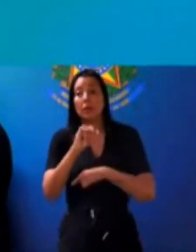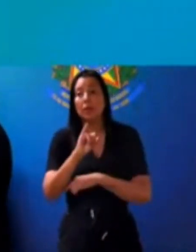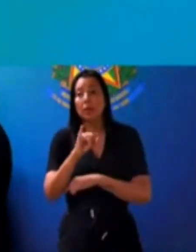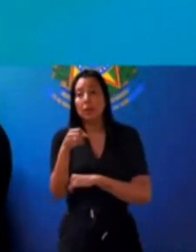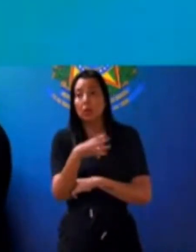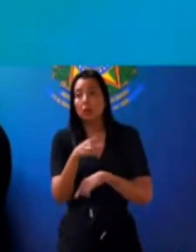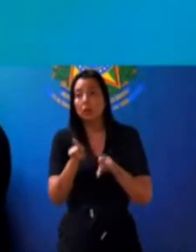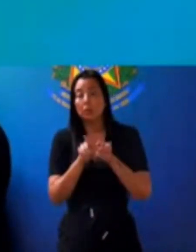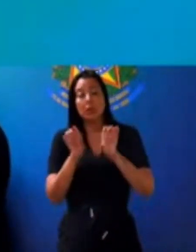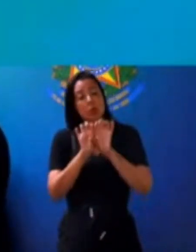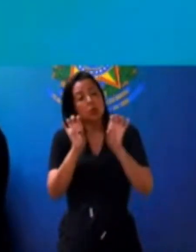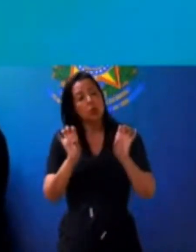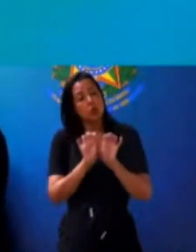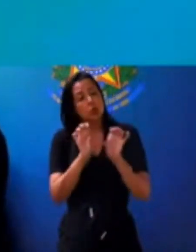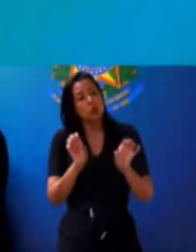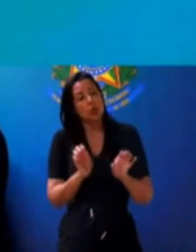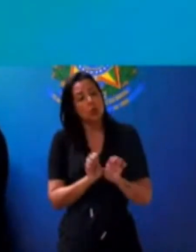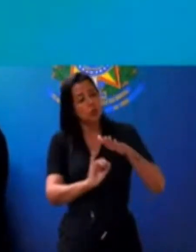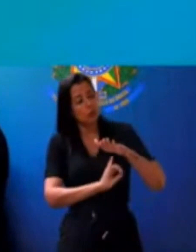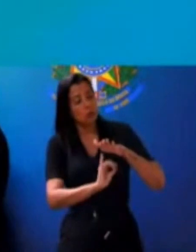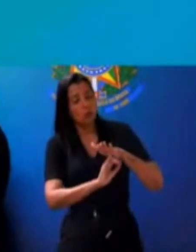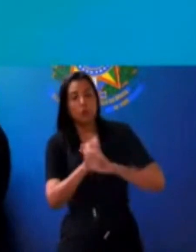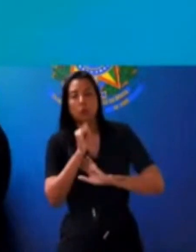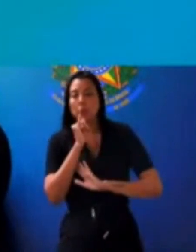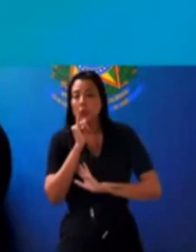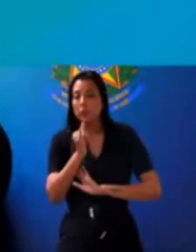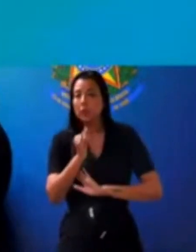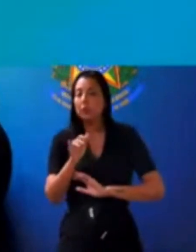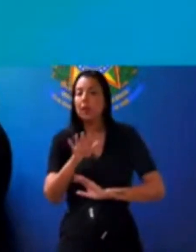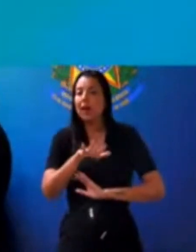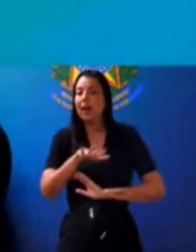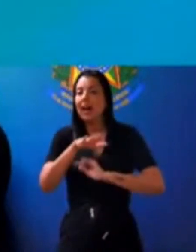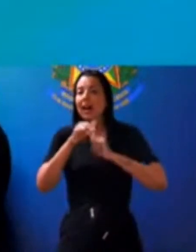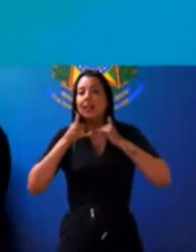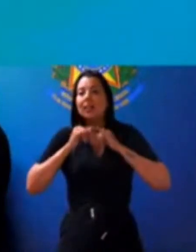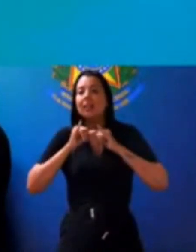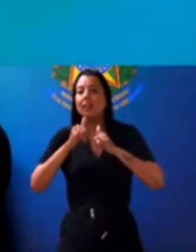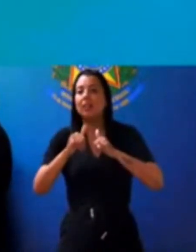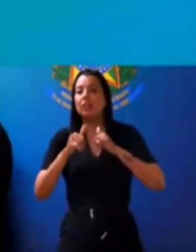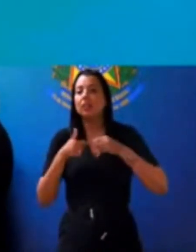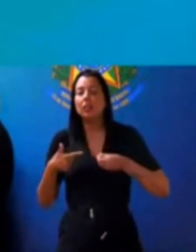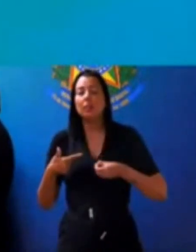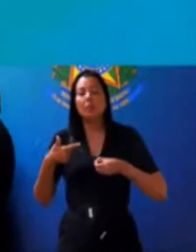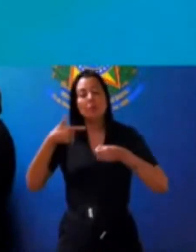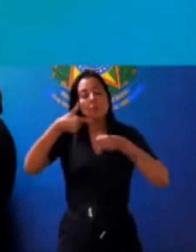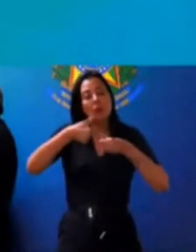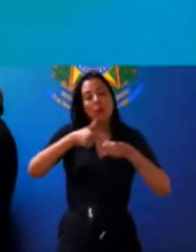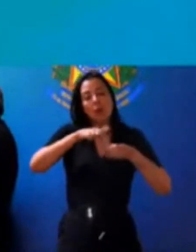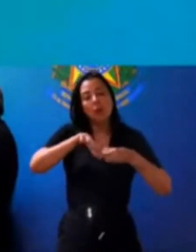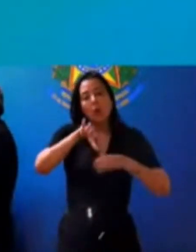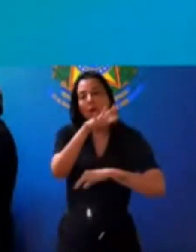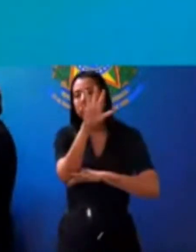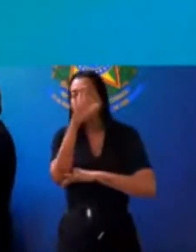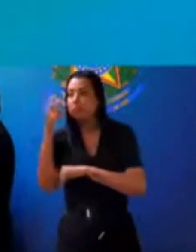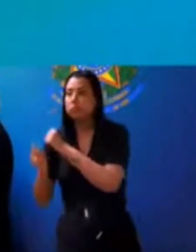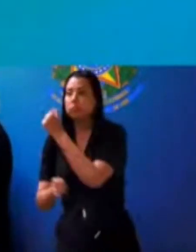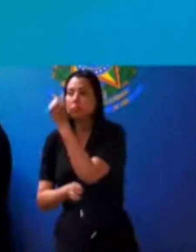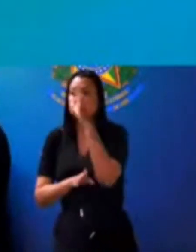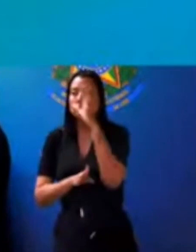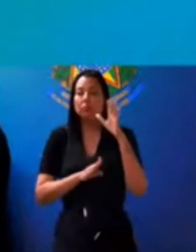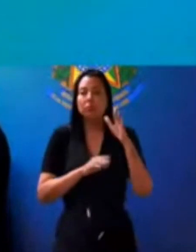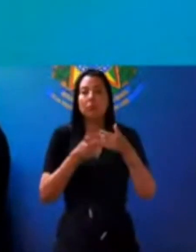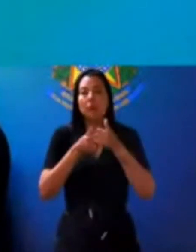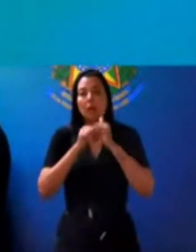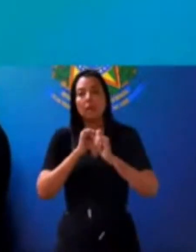de inovação e na infraestrutura de institutos que dedicam por exemplo as áreas de energia petróleo mobilidade meio ambiente e tecnologia da